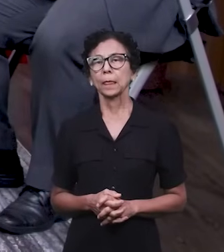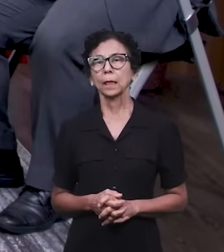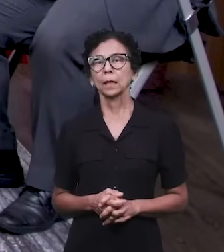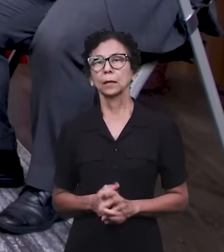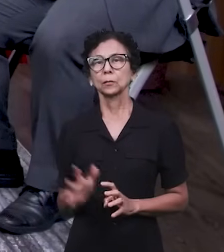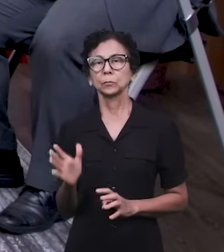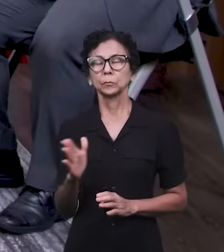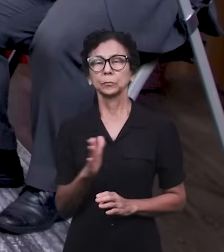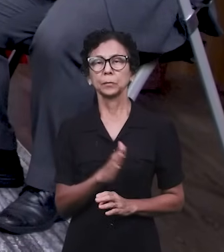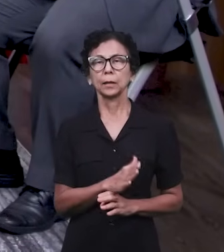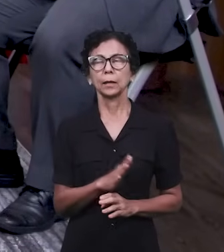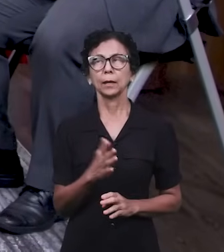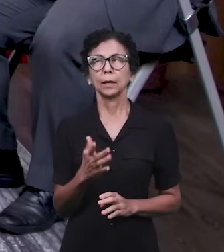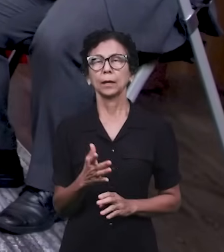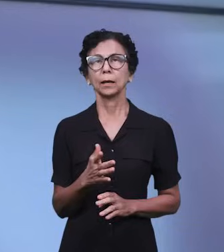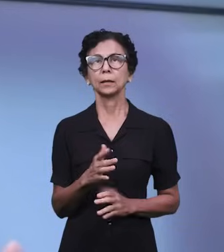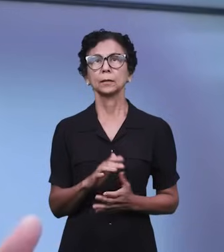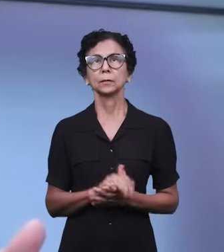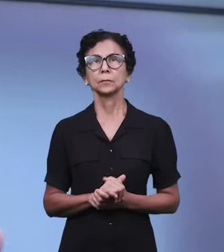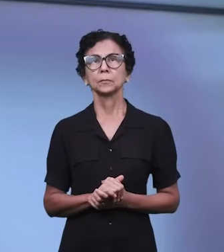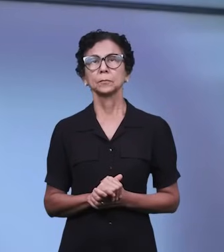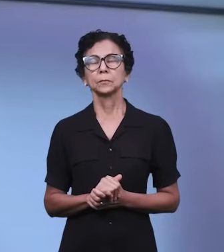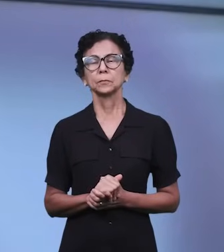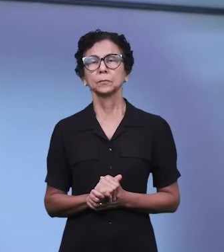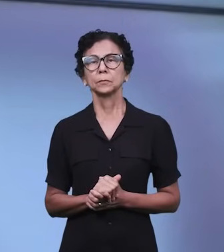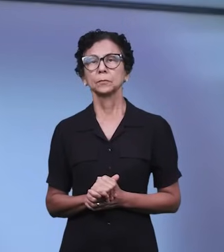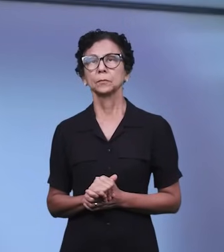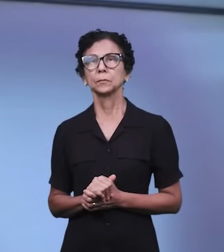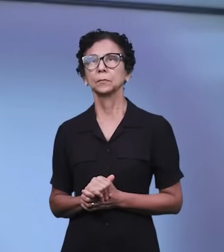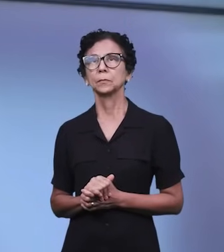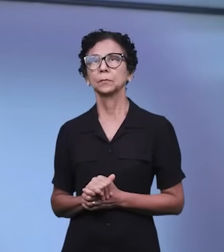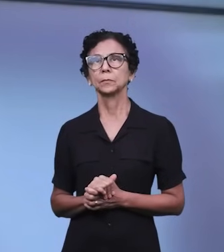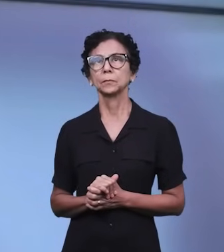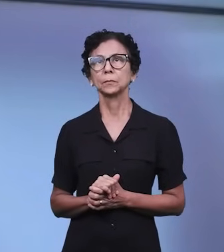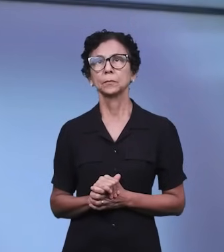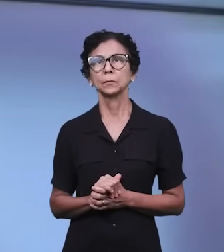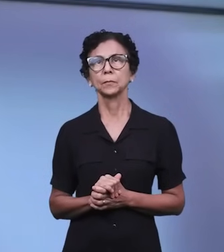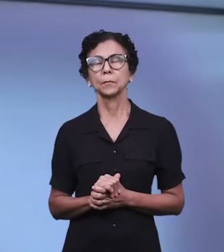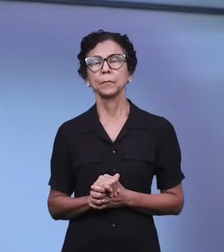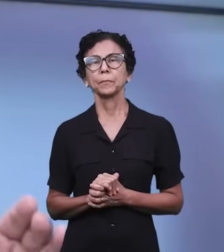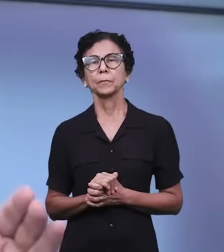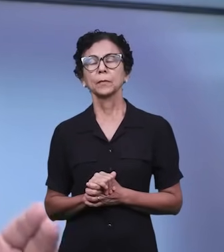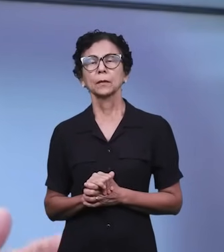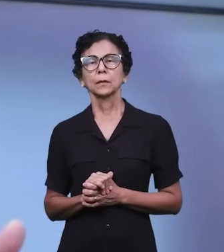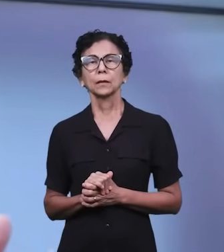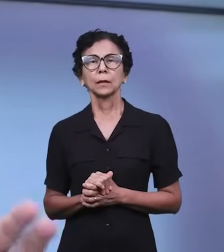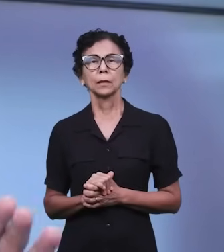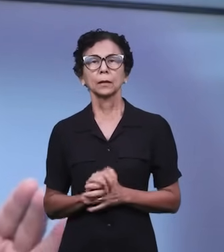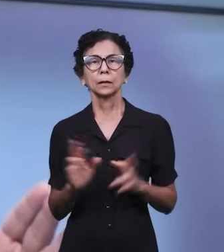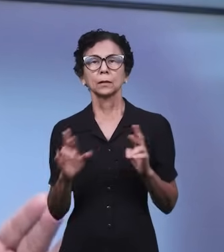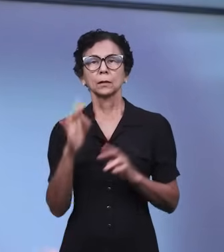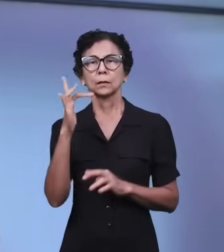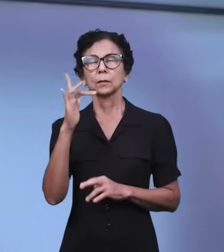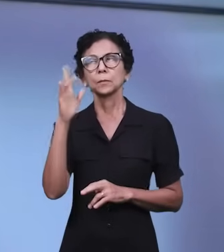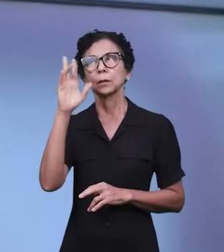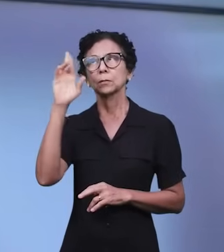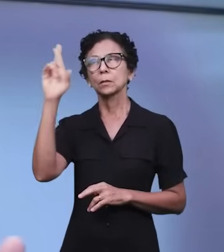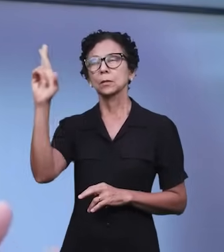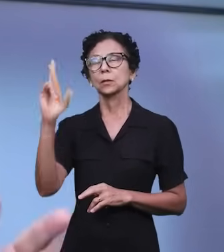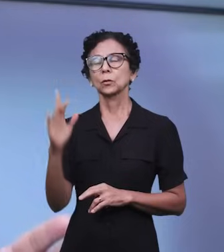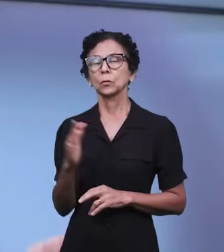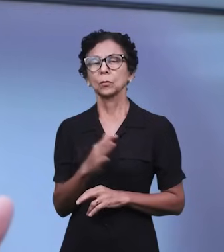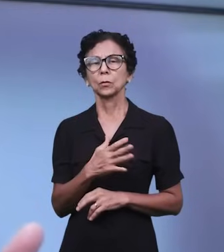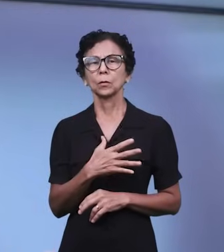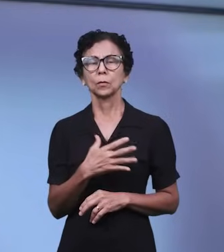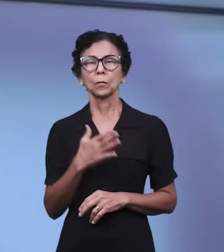Eu pergunto a eles: vocês já perguntaram para o Senhor o que o Senhor quer de vocês nesse lugar? Muito hoje? Bom. De ser